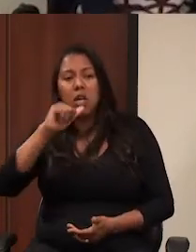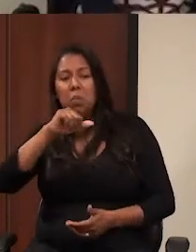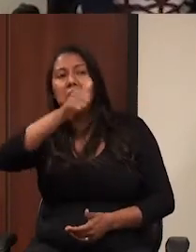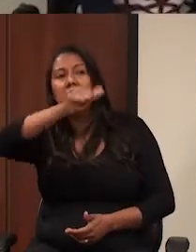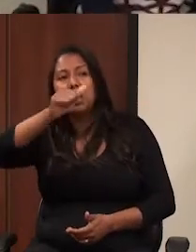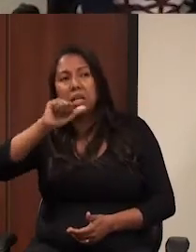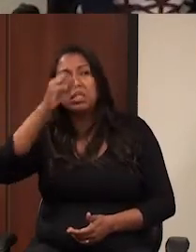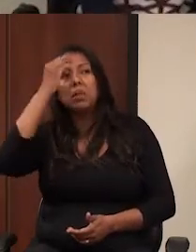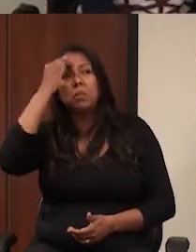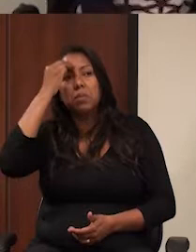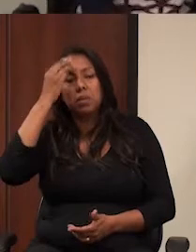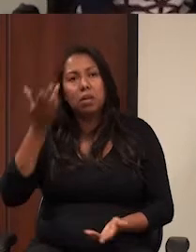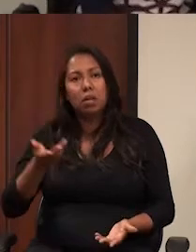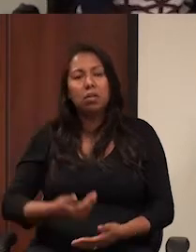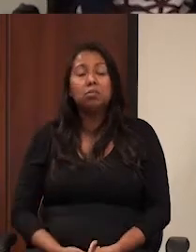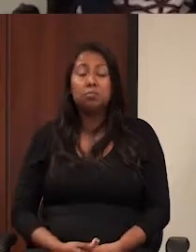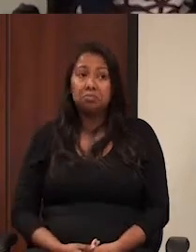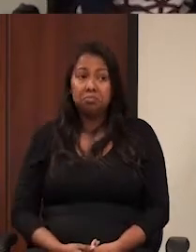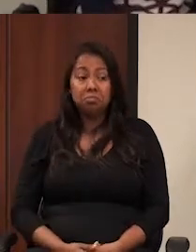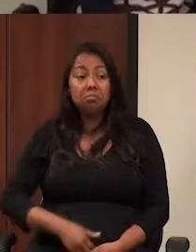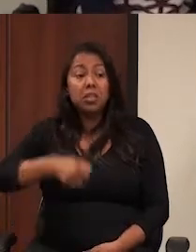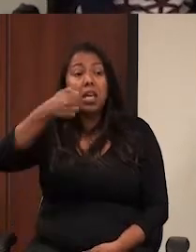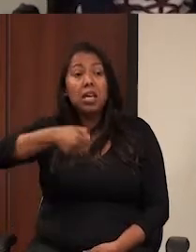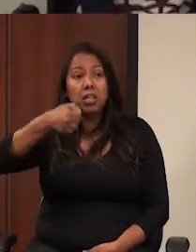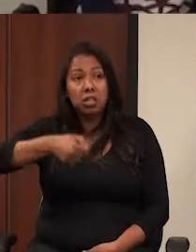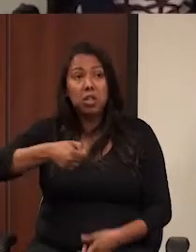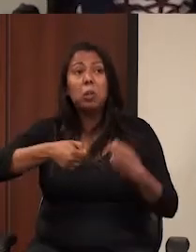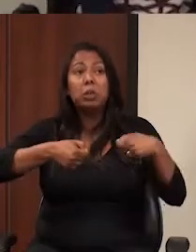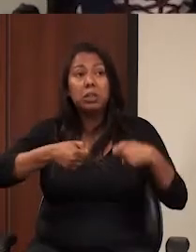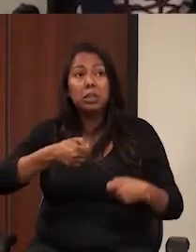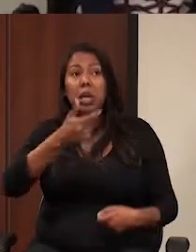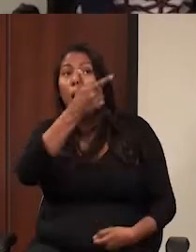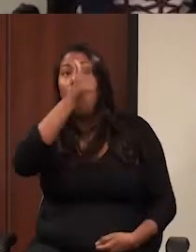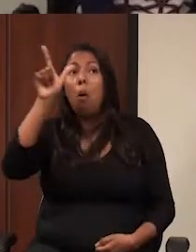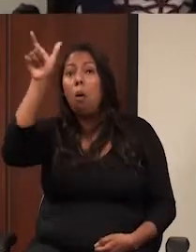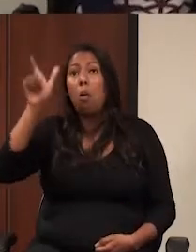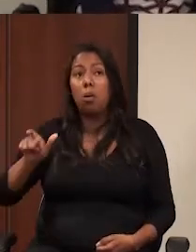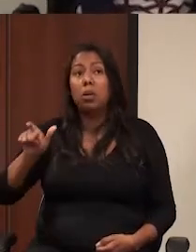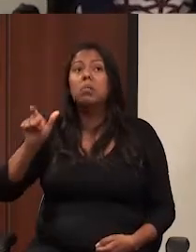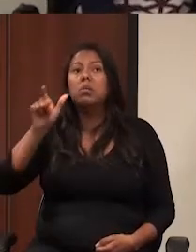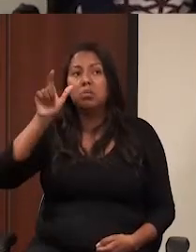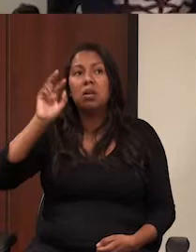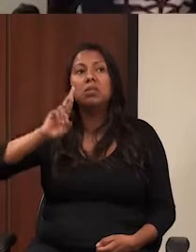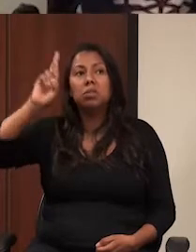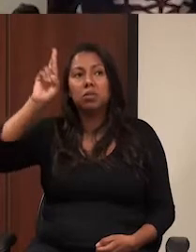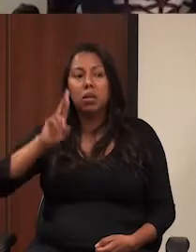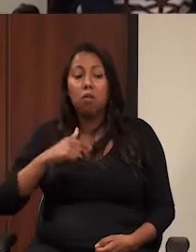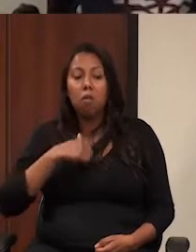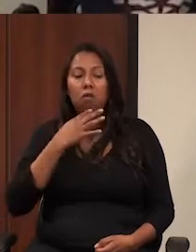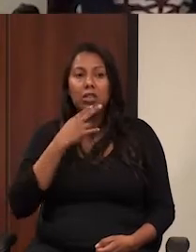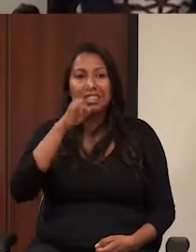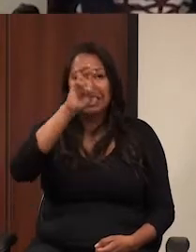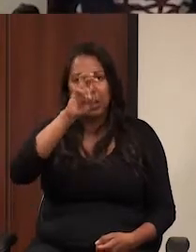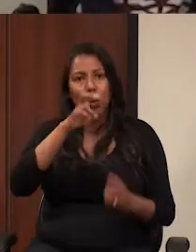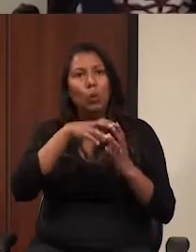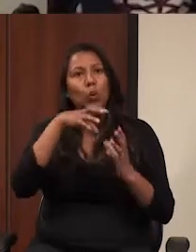mental, tá? E estão exigindo a curatela. Tá? Eu mesmo conheço 5 idosos